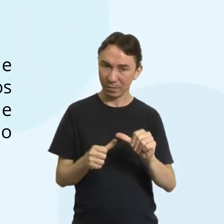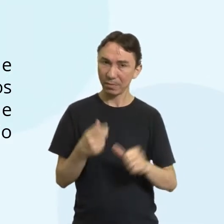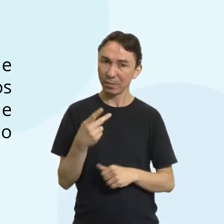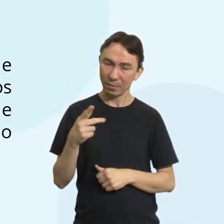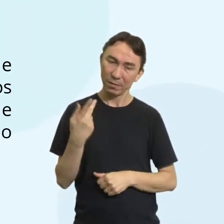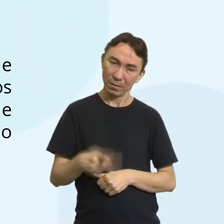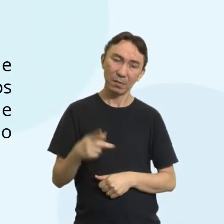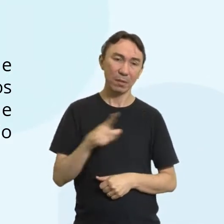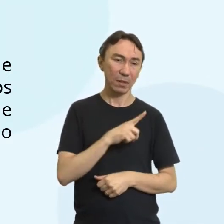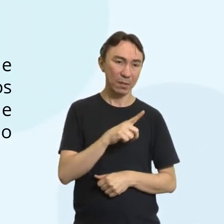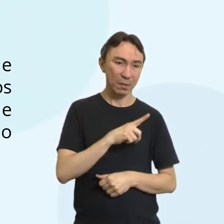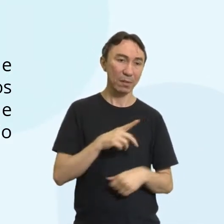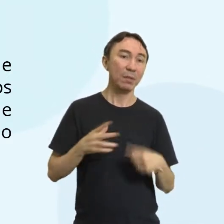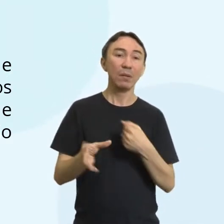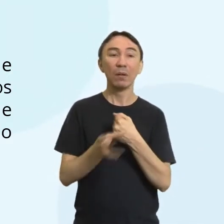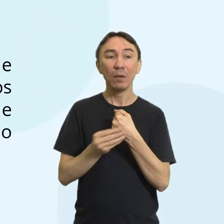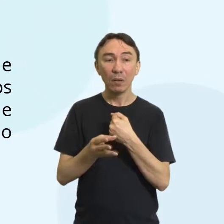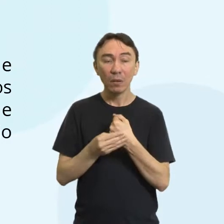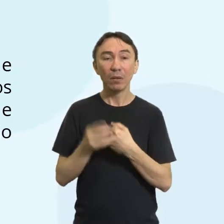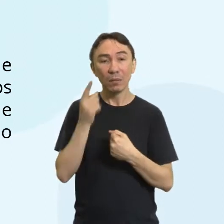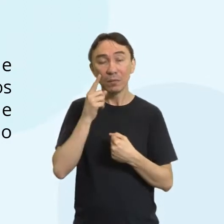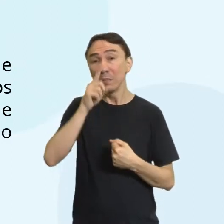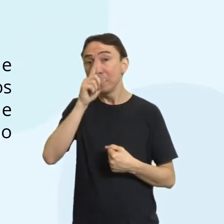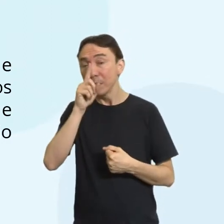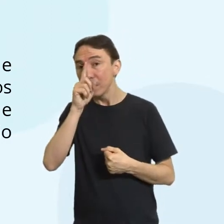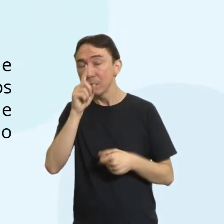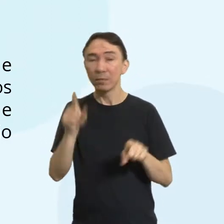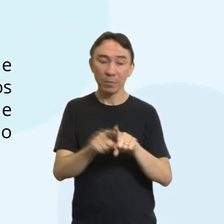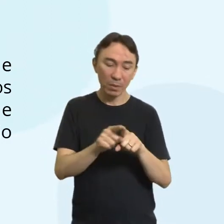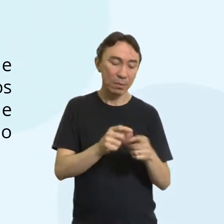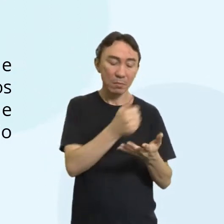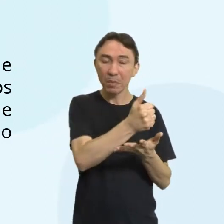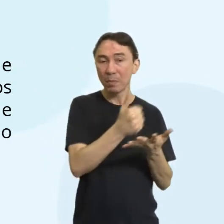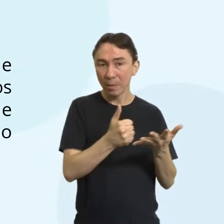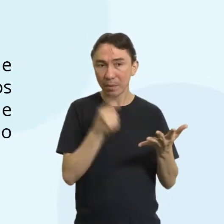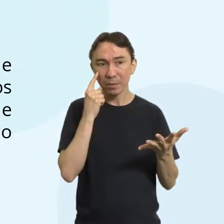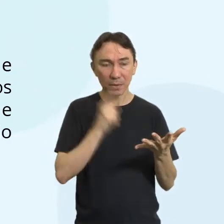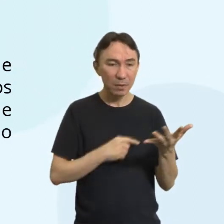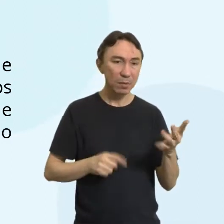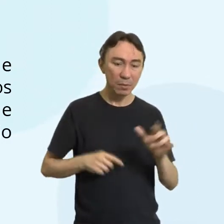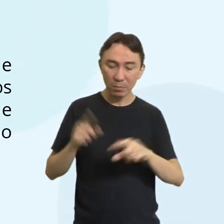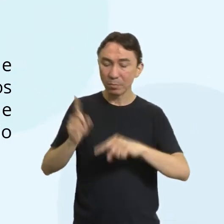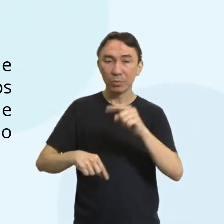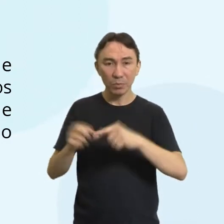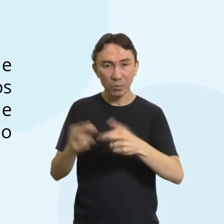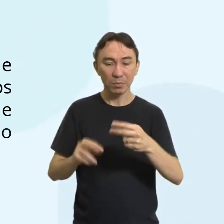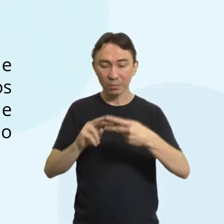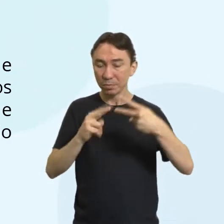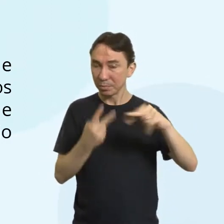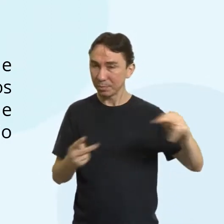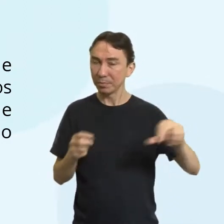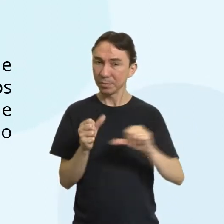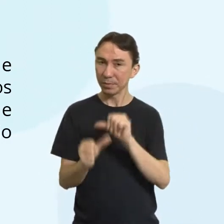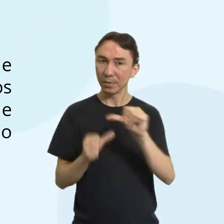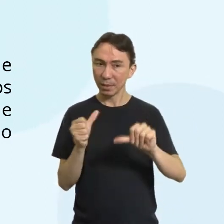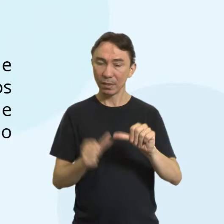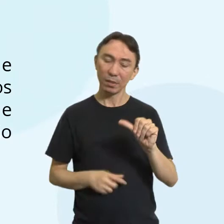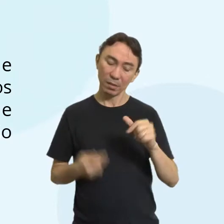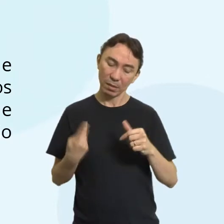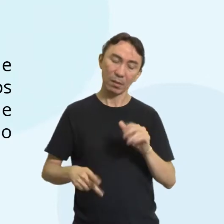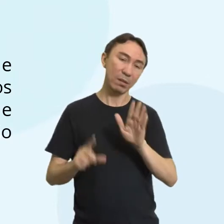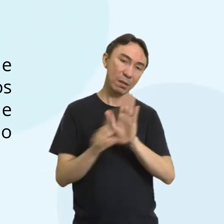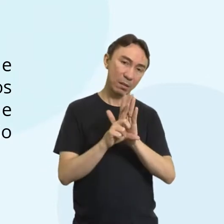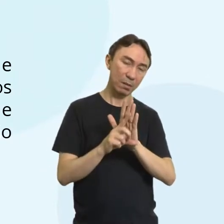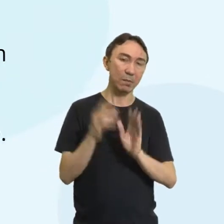conhecimento, riscos e benefícios de produtos geneticamente modificados e a legislação brasileira. No destaque